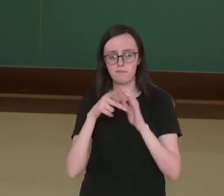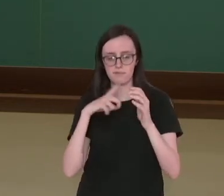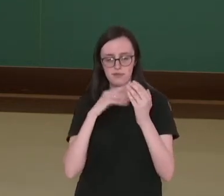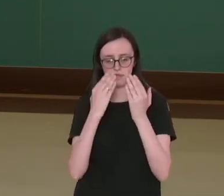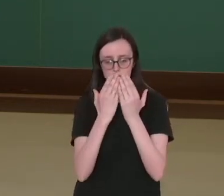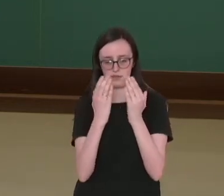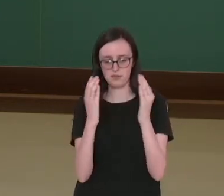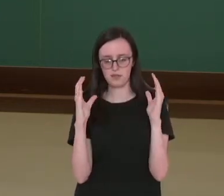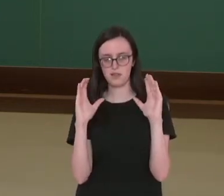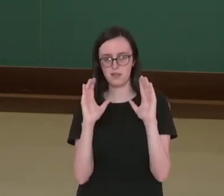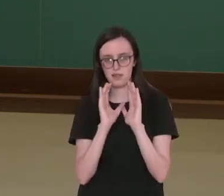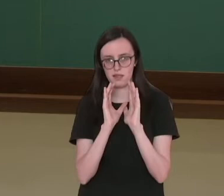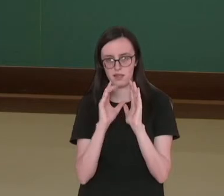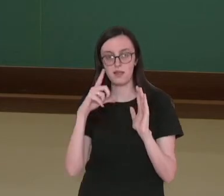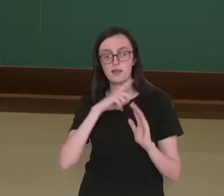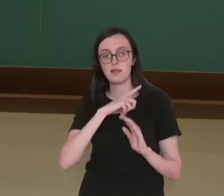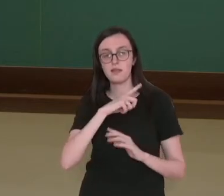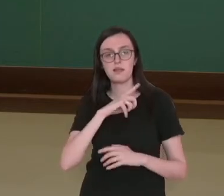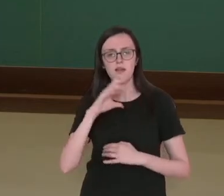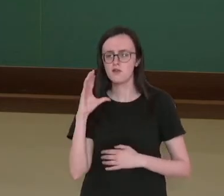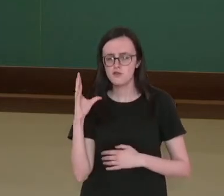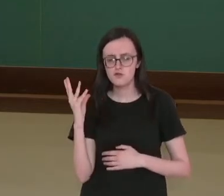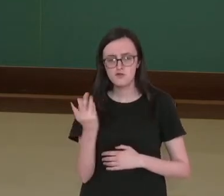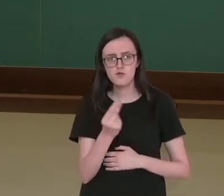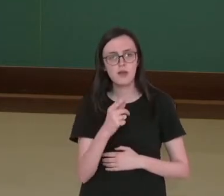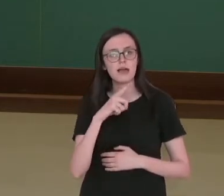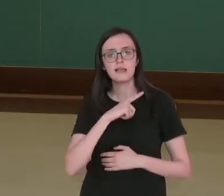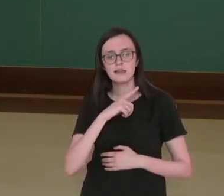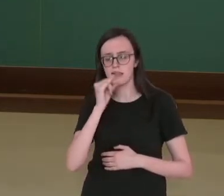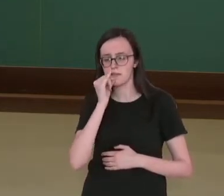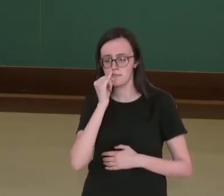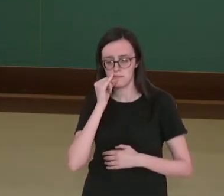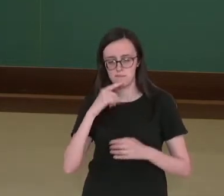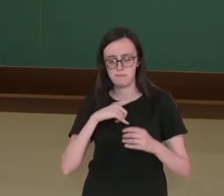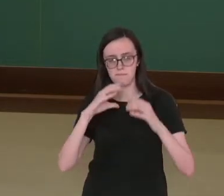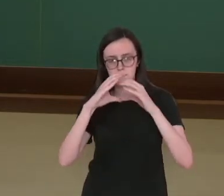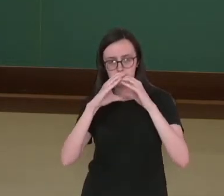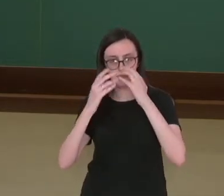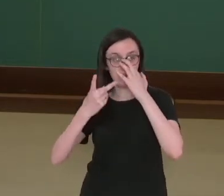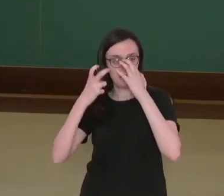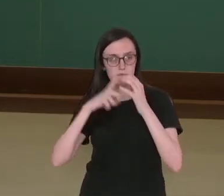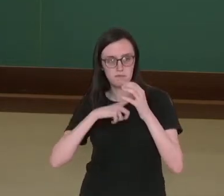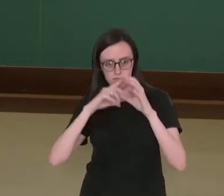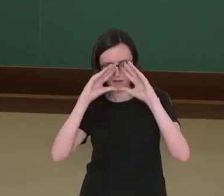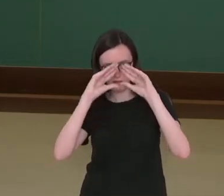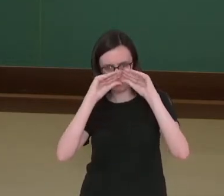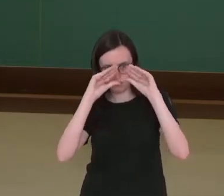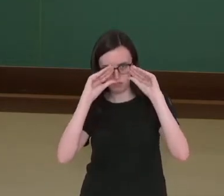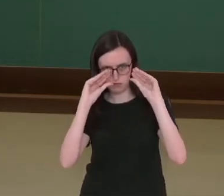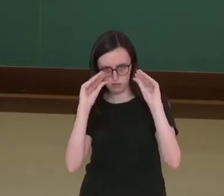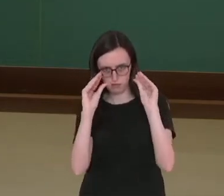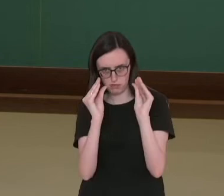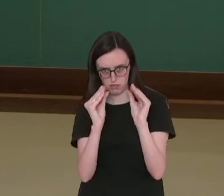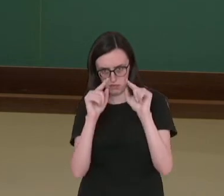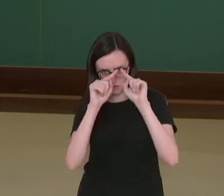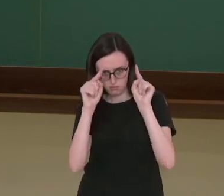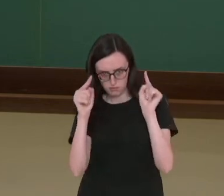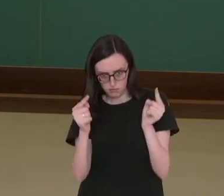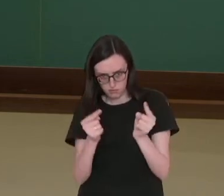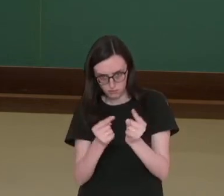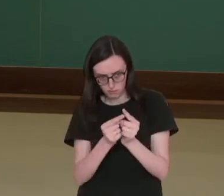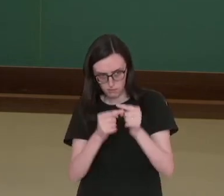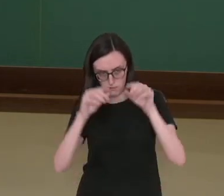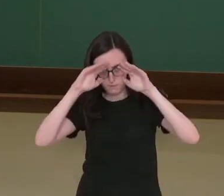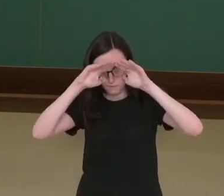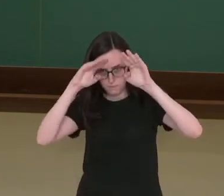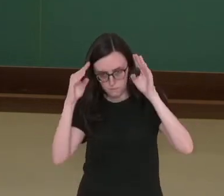celular. Ela tem em volta de toda a célula a parede celular. Então, ela tem a membrana plasmática e em